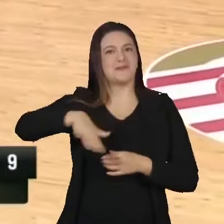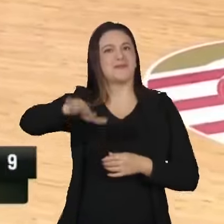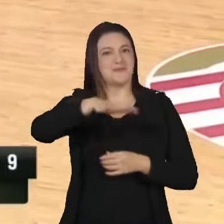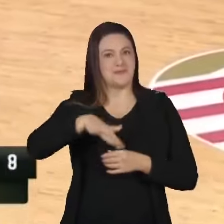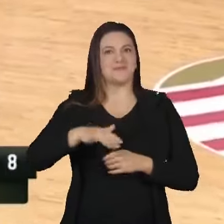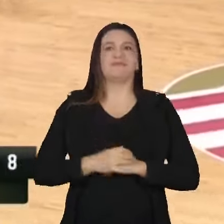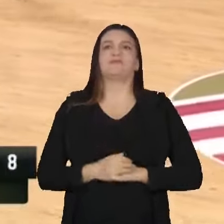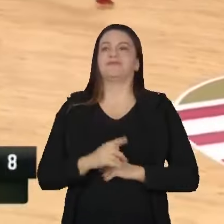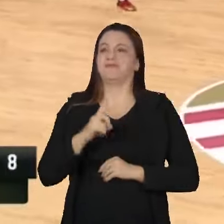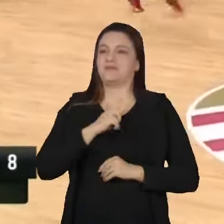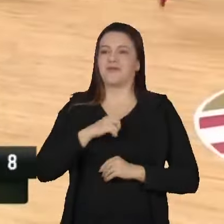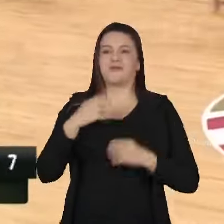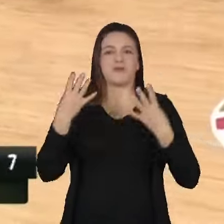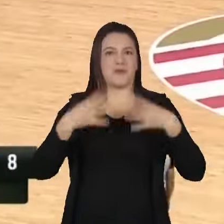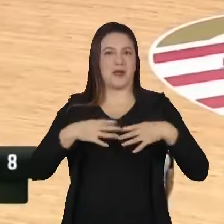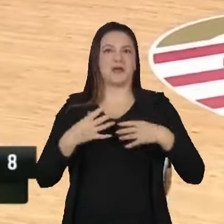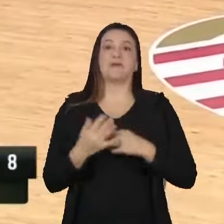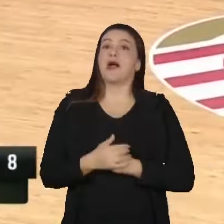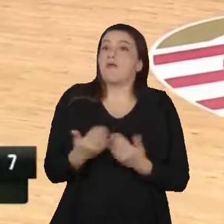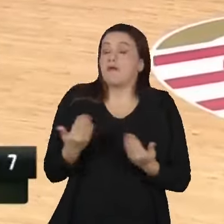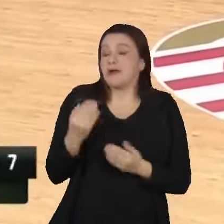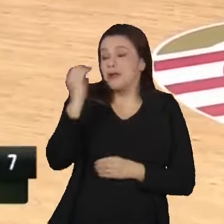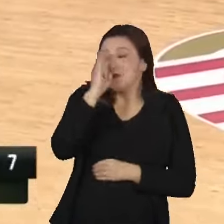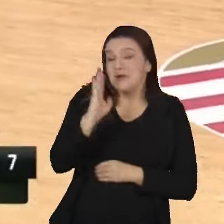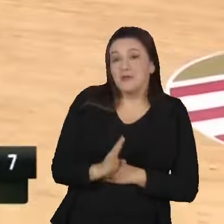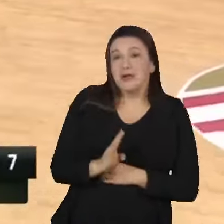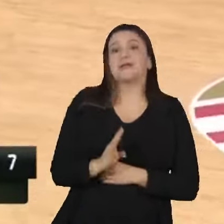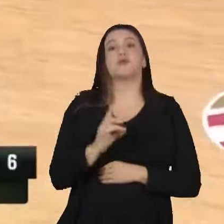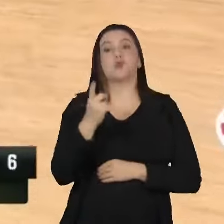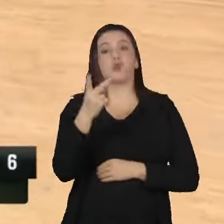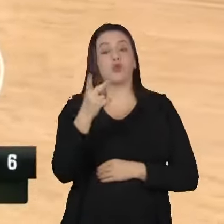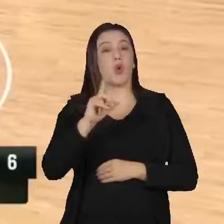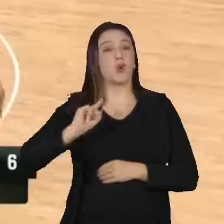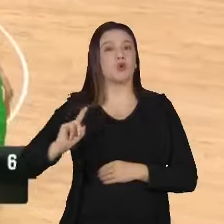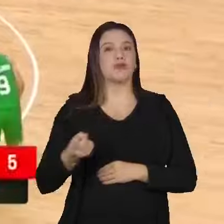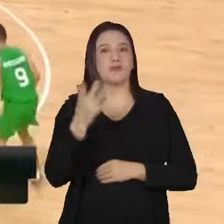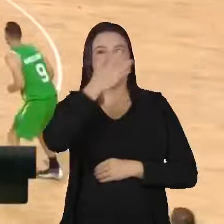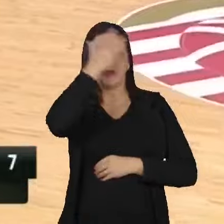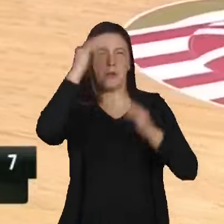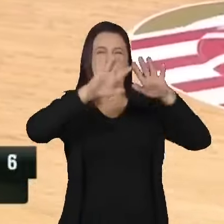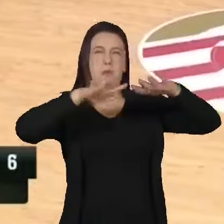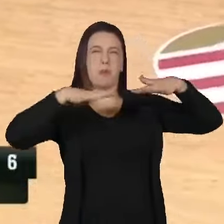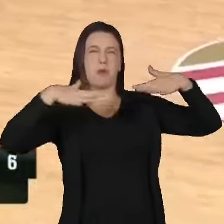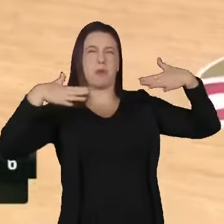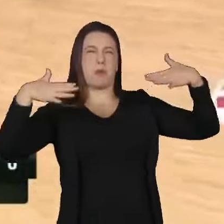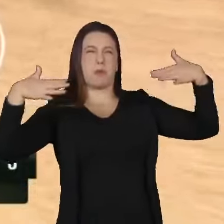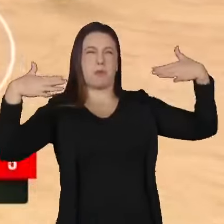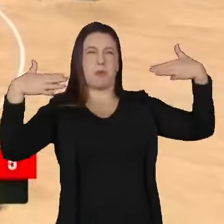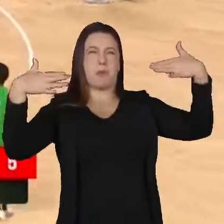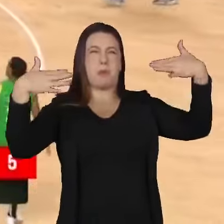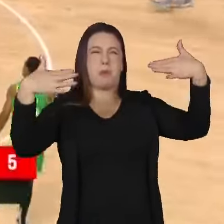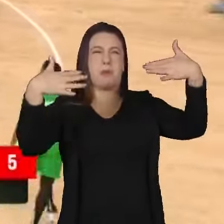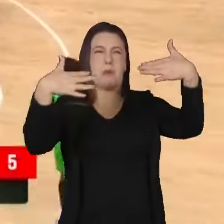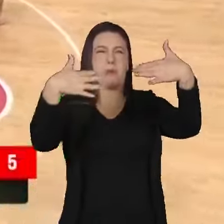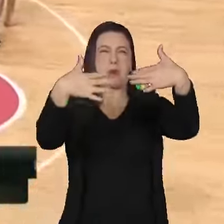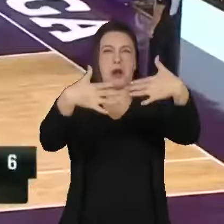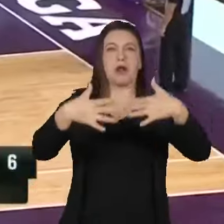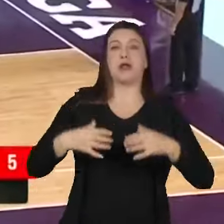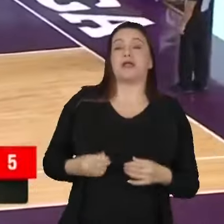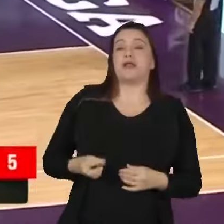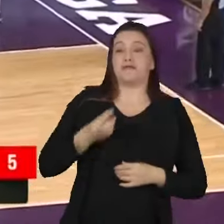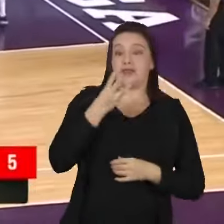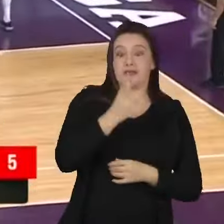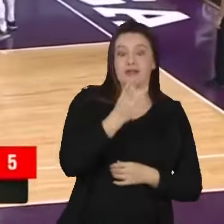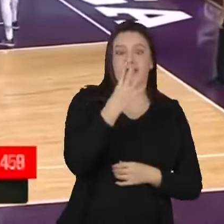primeiro quarto arrasador, a seleção brasileira calou os 12 mil torcedores que lotavam o ginásio. A parcial foi de 34 a